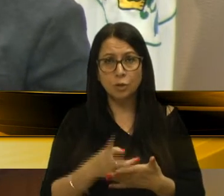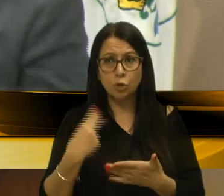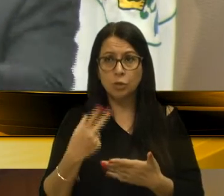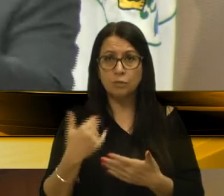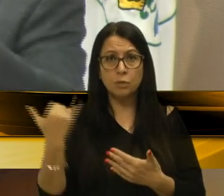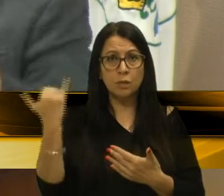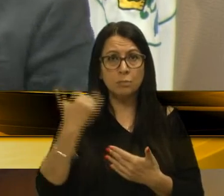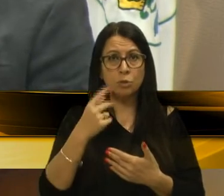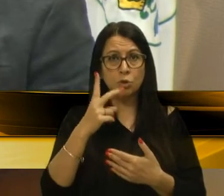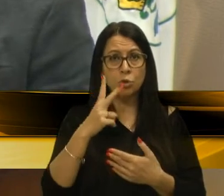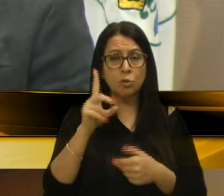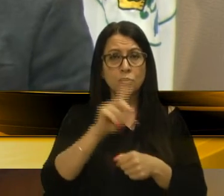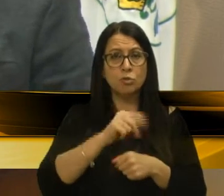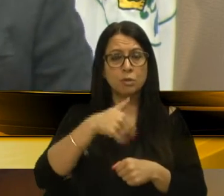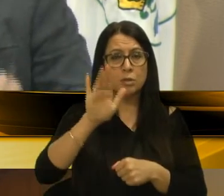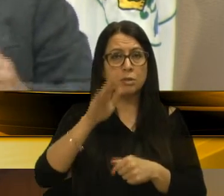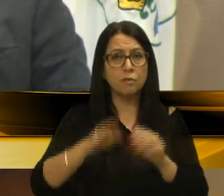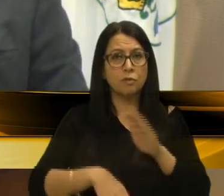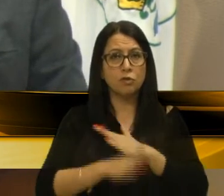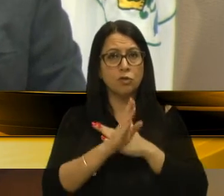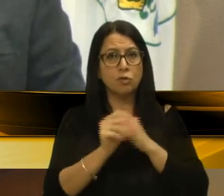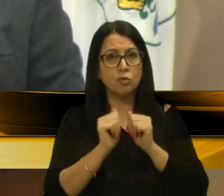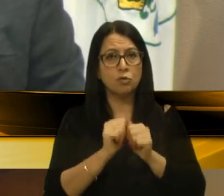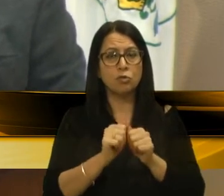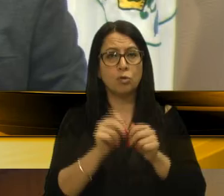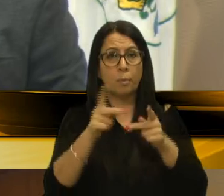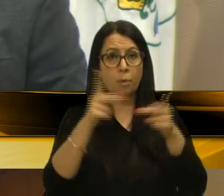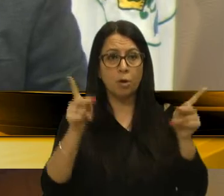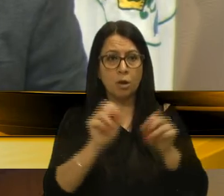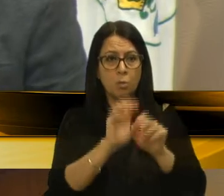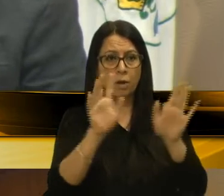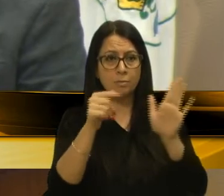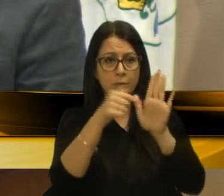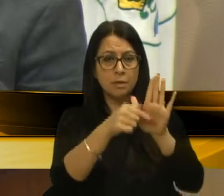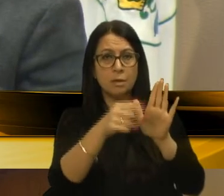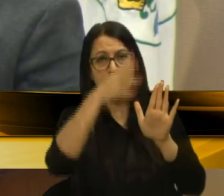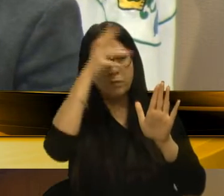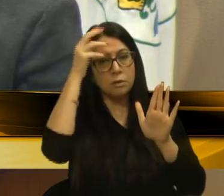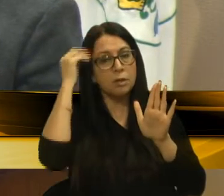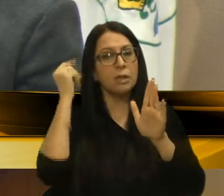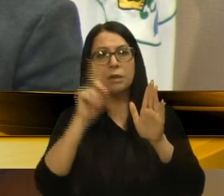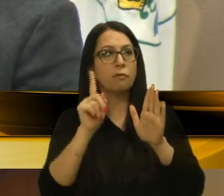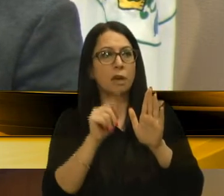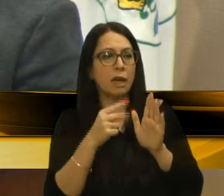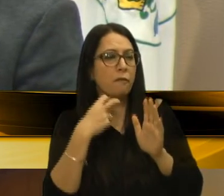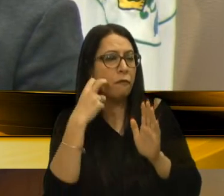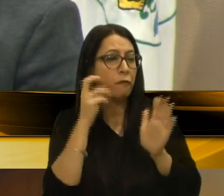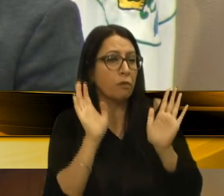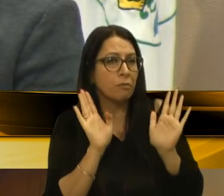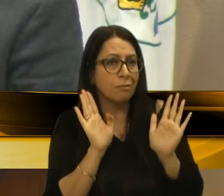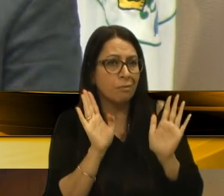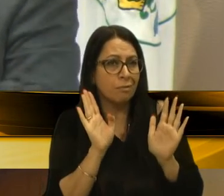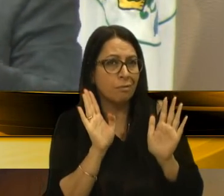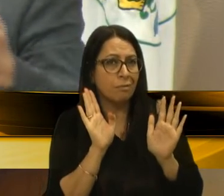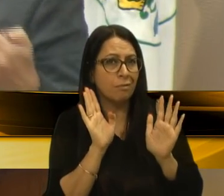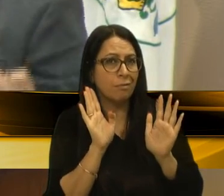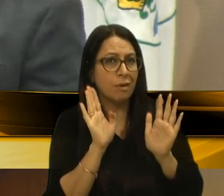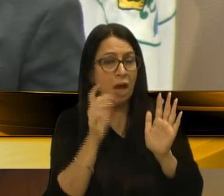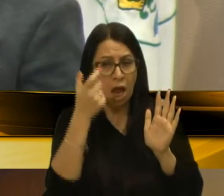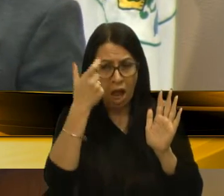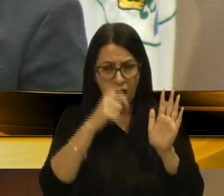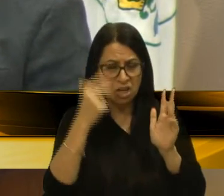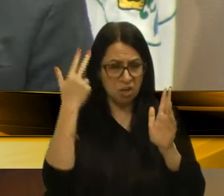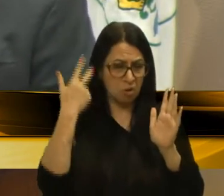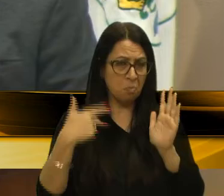sabendo dois dias depois que o prefeito está viajando através do portal de transparência e não fica nem vermelho não acha que é normal